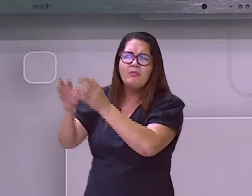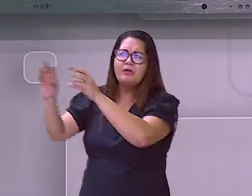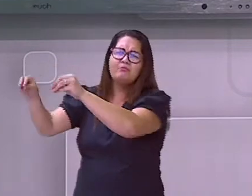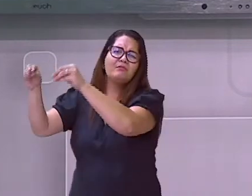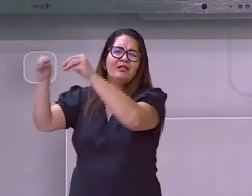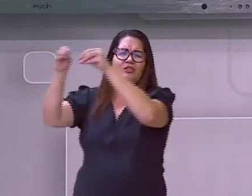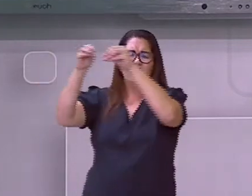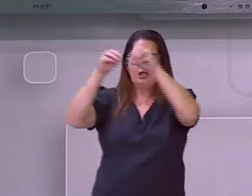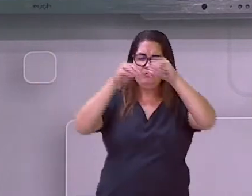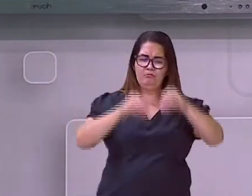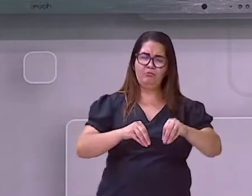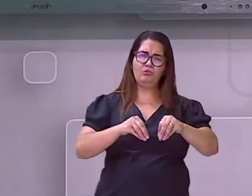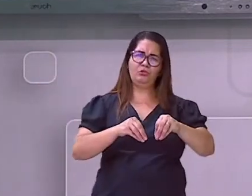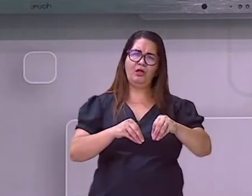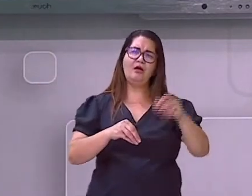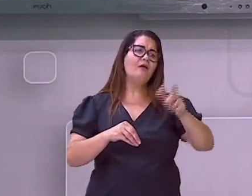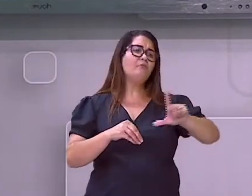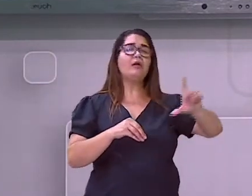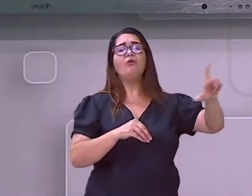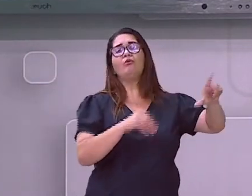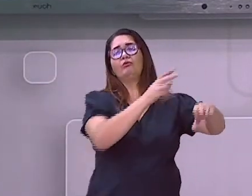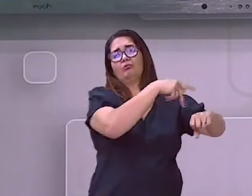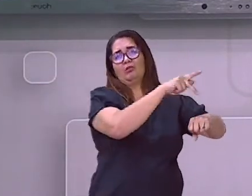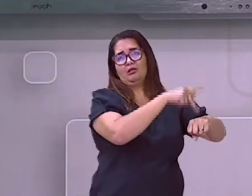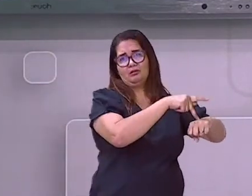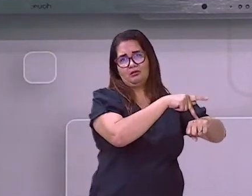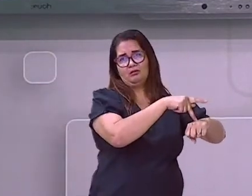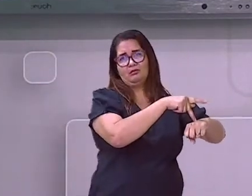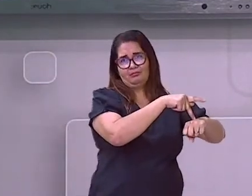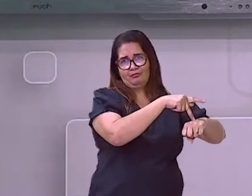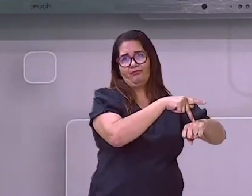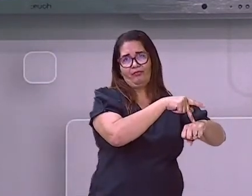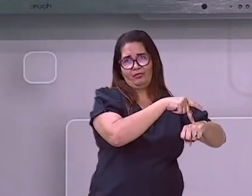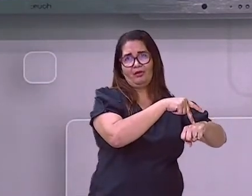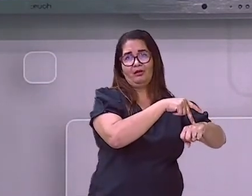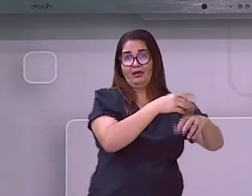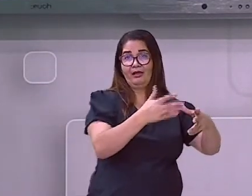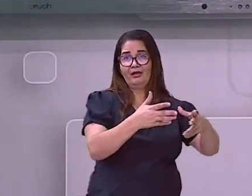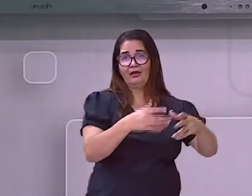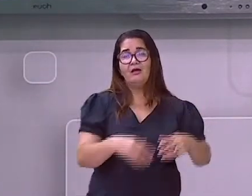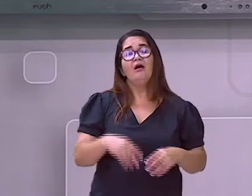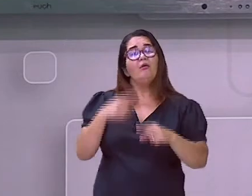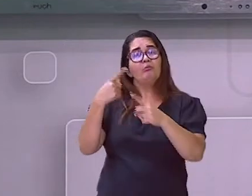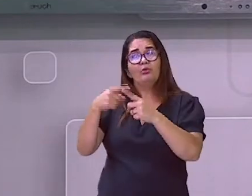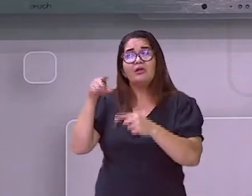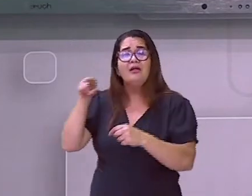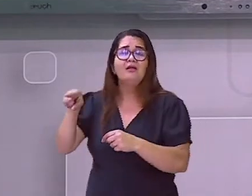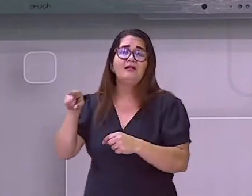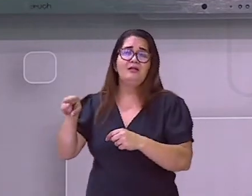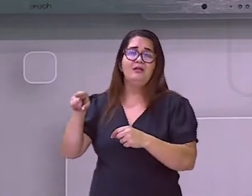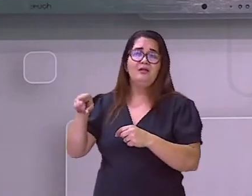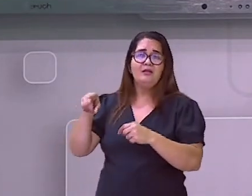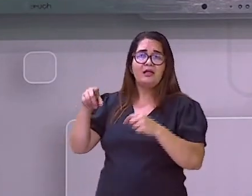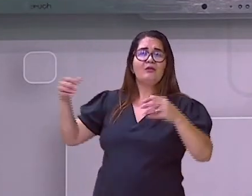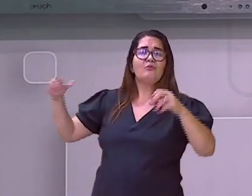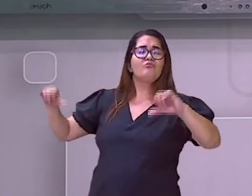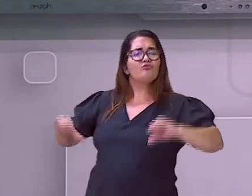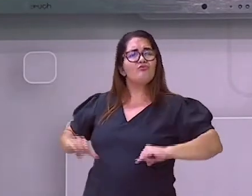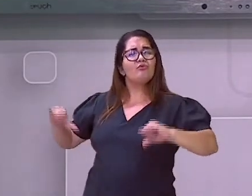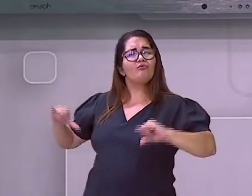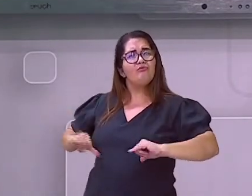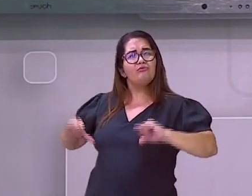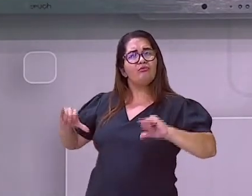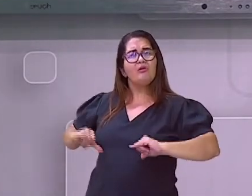Se tivesse tudo bem, se eles estivessem tendo oportunidades nos seus países, eles iam ficar lá. Então,